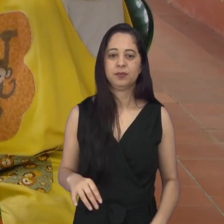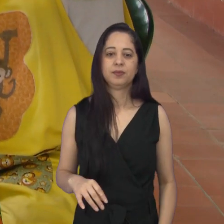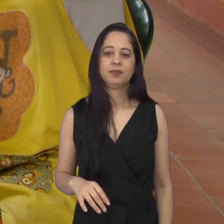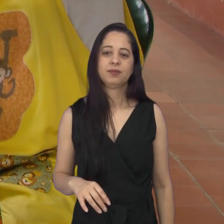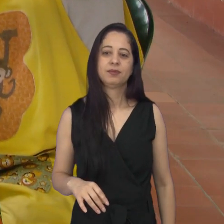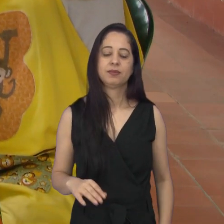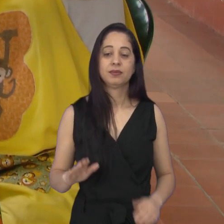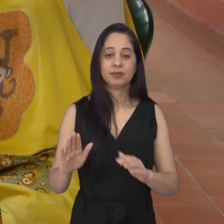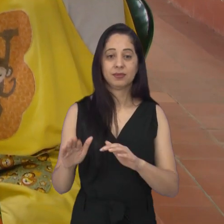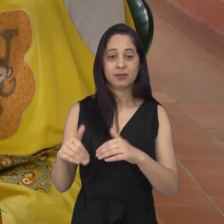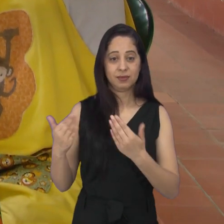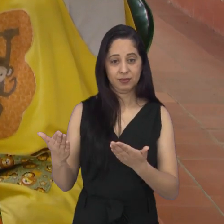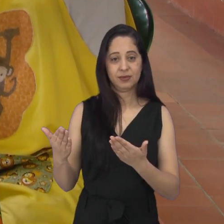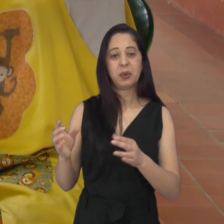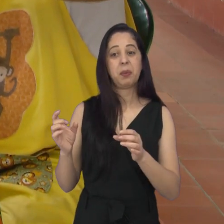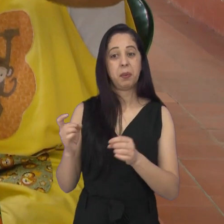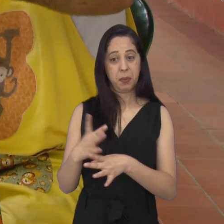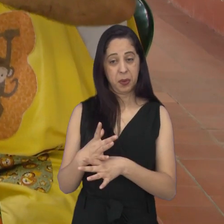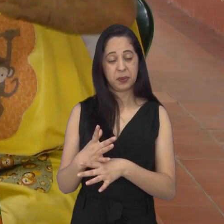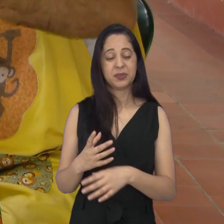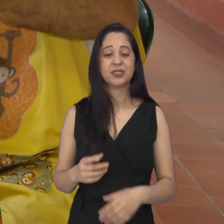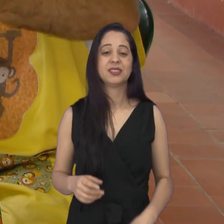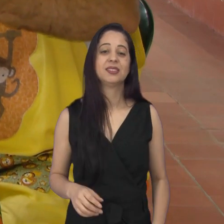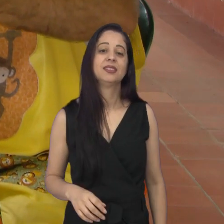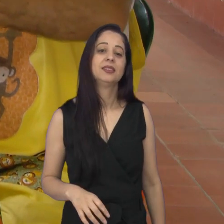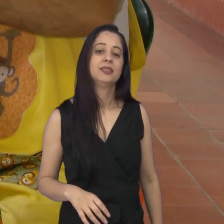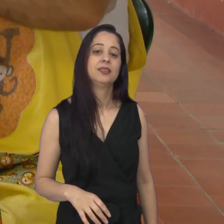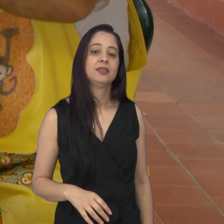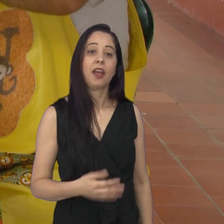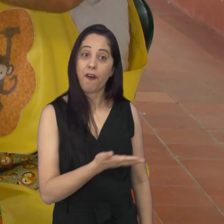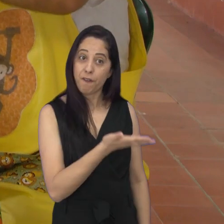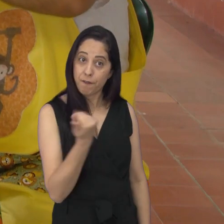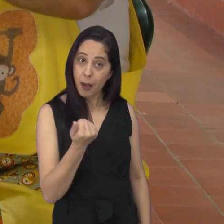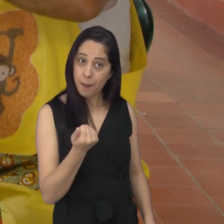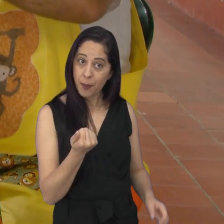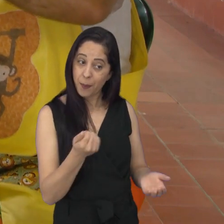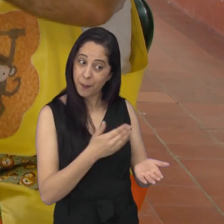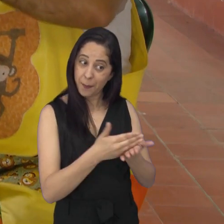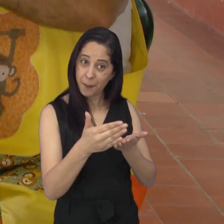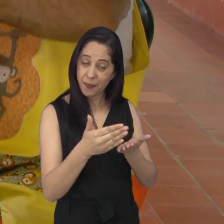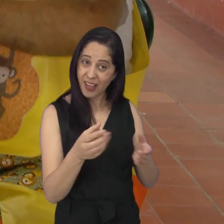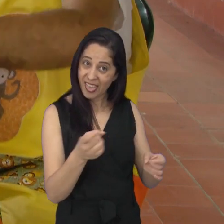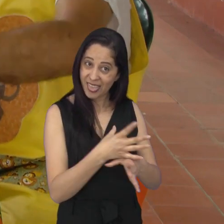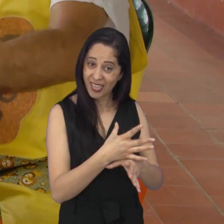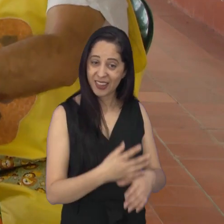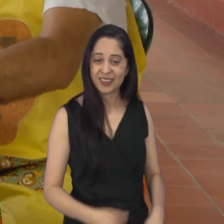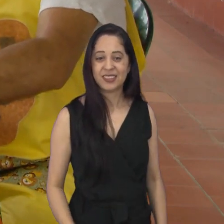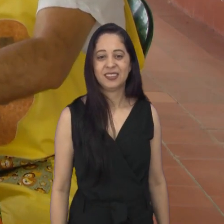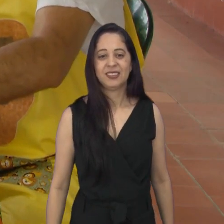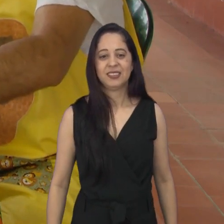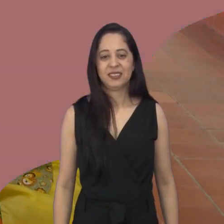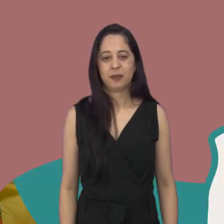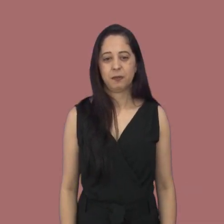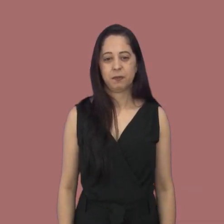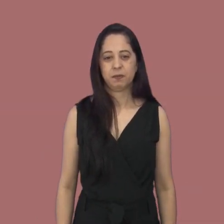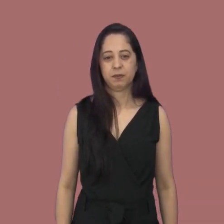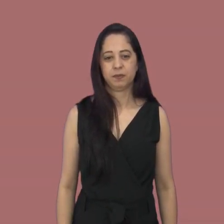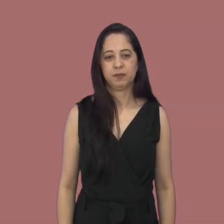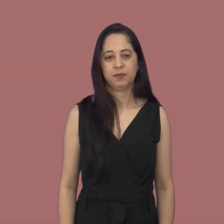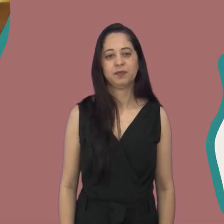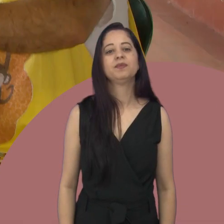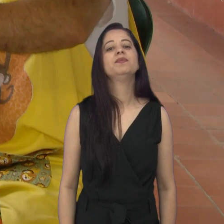atrás. Então você tem a estrutura do seu personagem. Então vamos terminar o nosso fantoche. Vamos terminar ele.